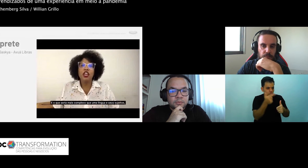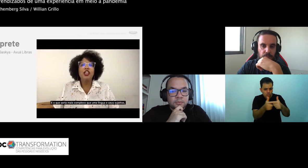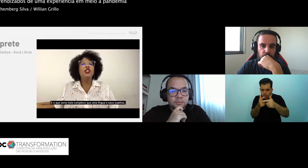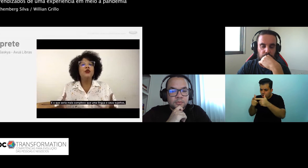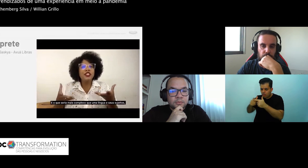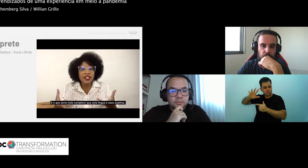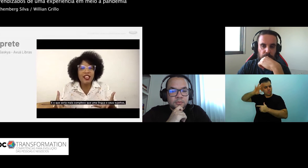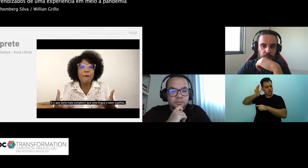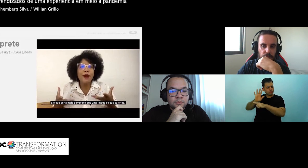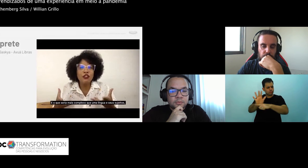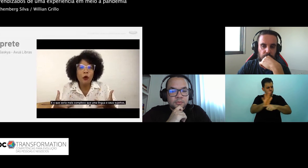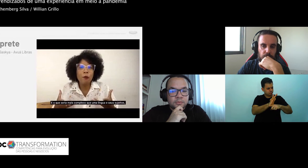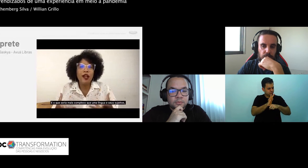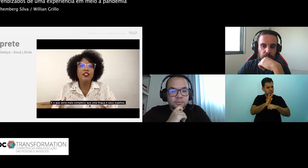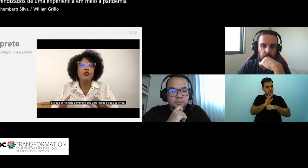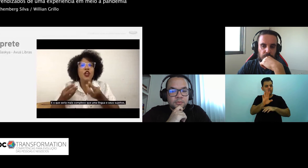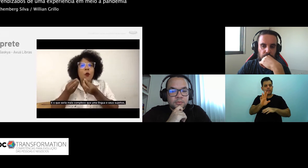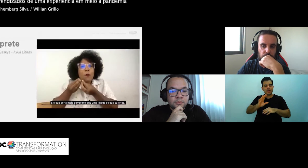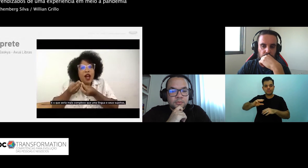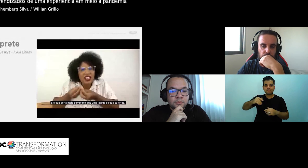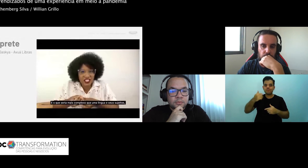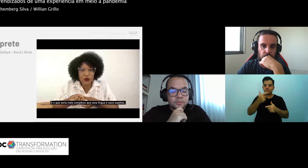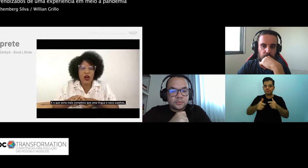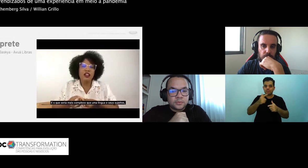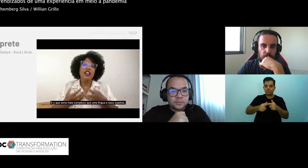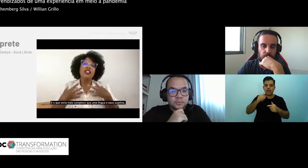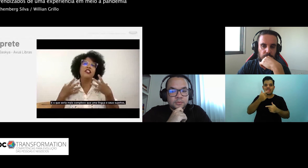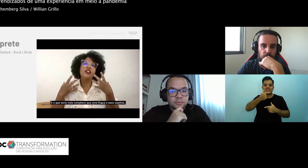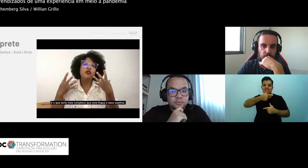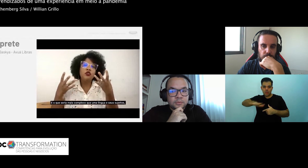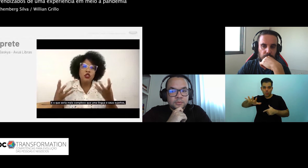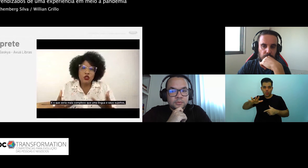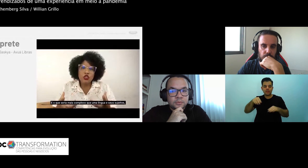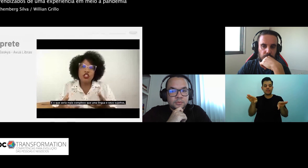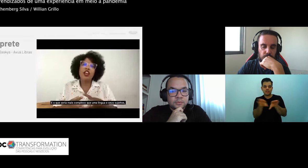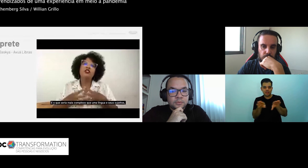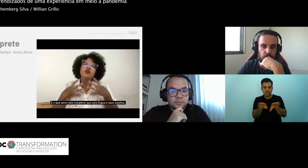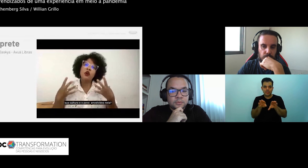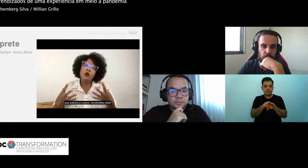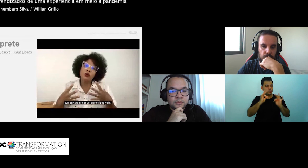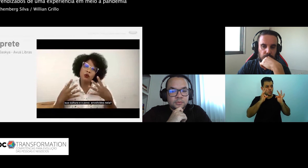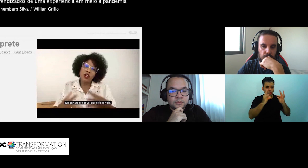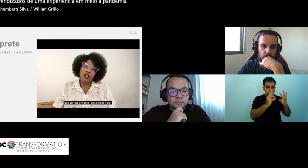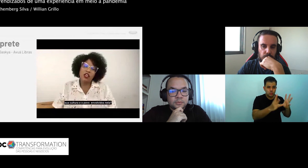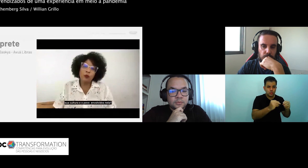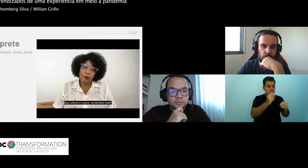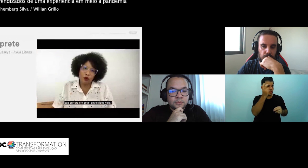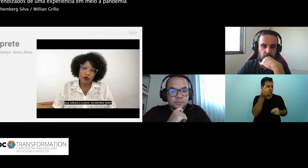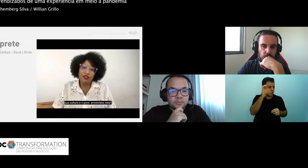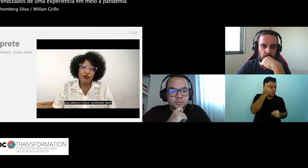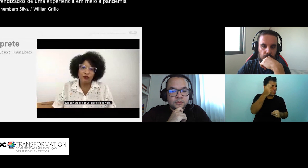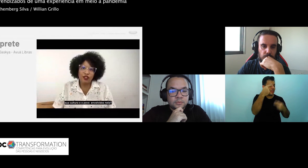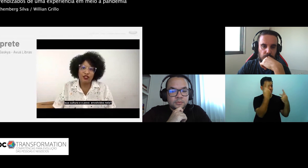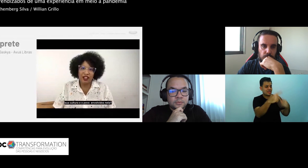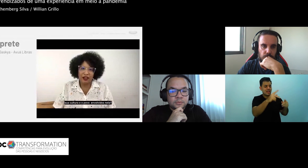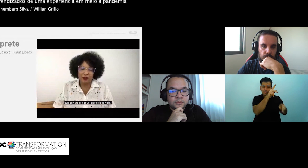complexos. E o que seria mais complexo do que uma língua e seus sujeitos, sua cultura e o